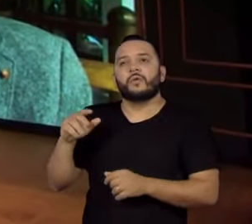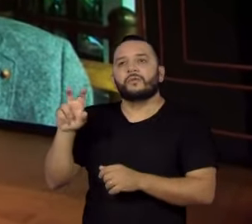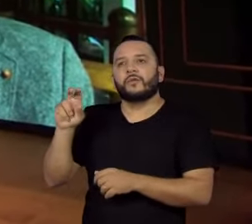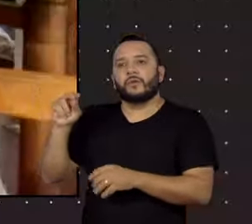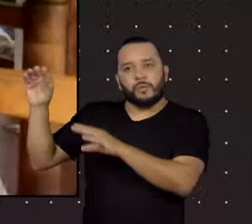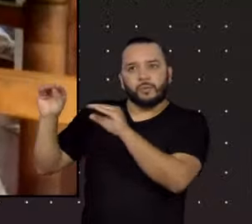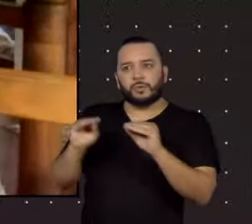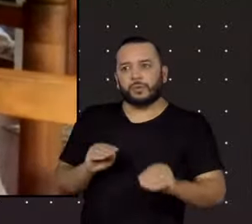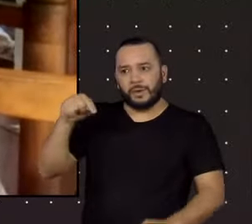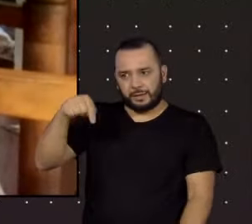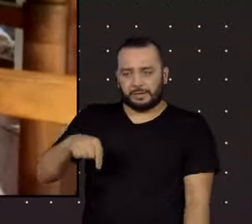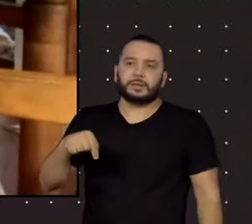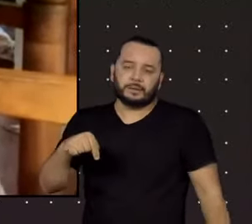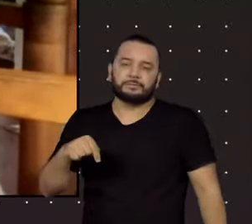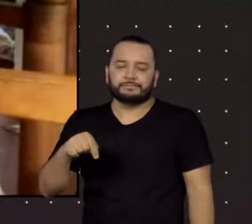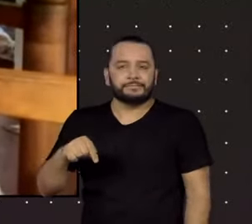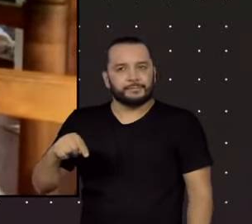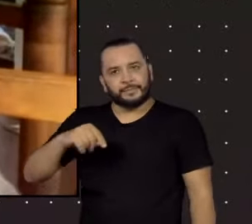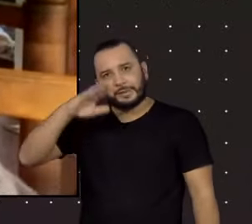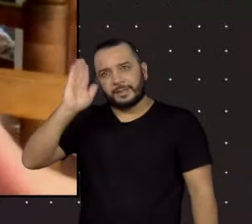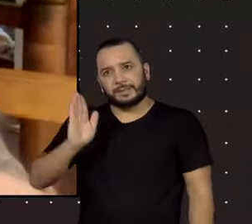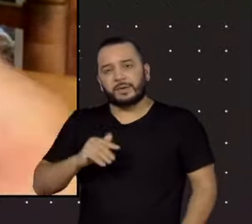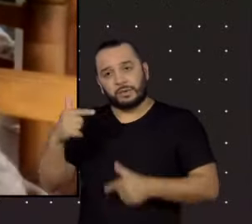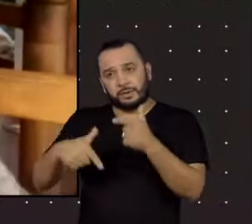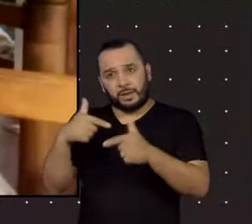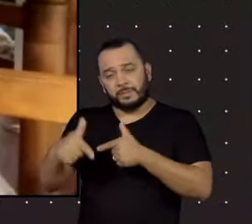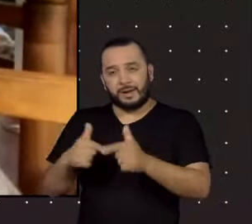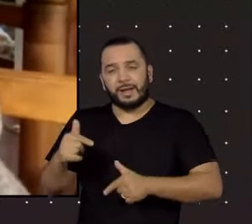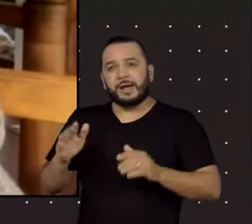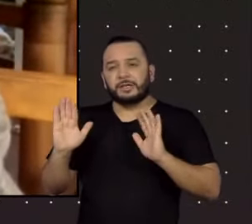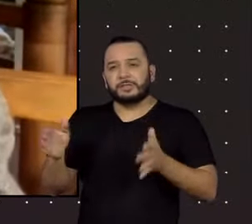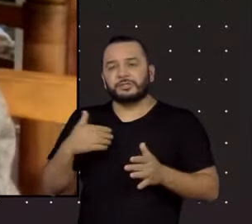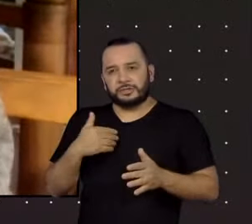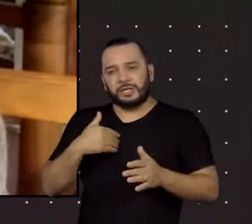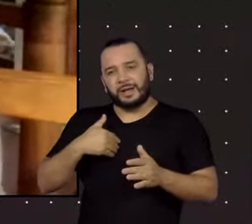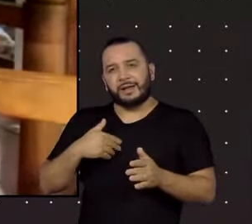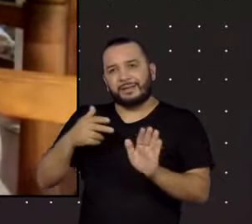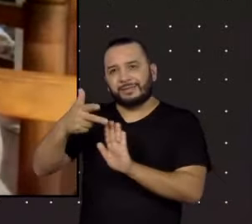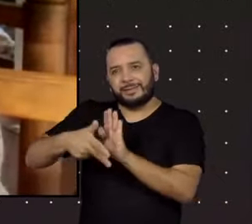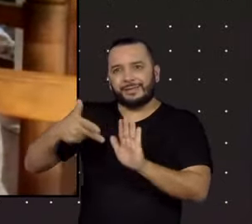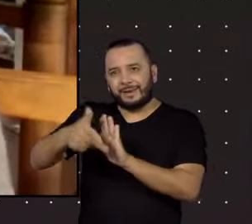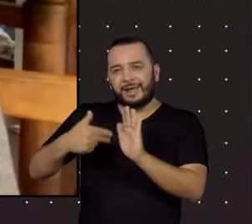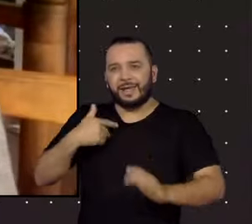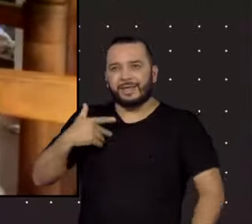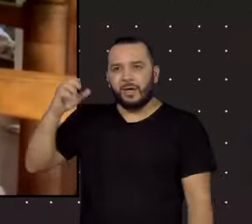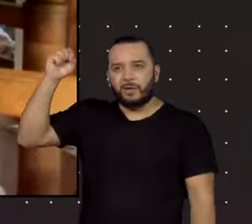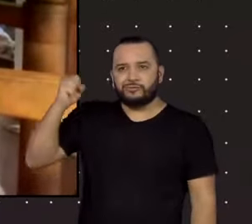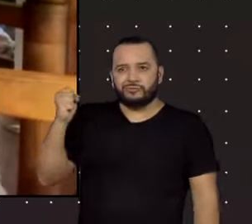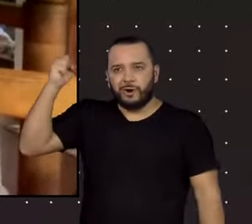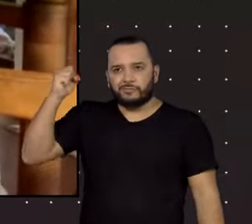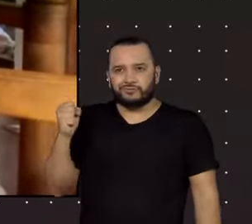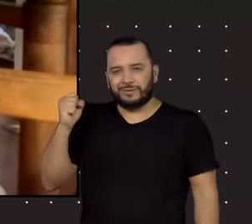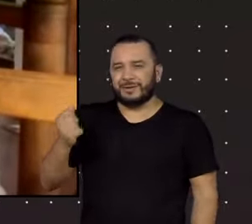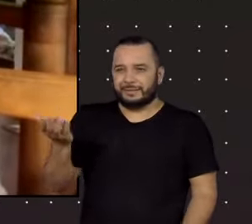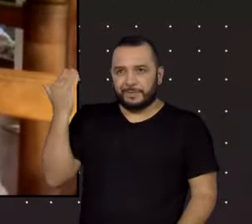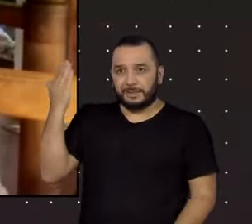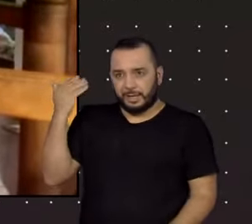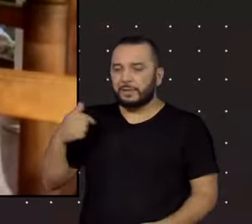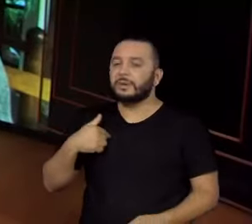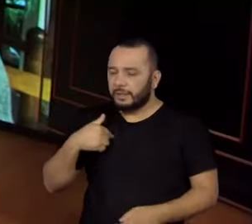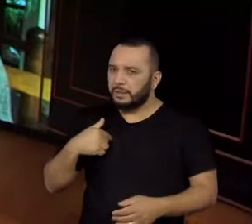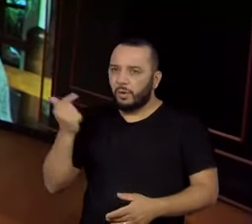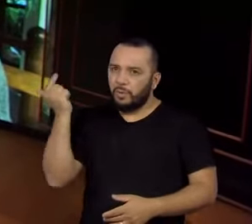ferro e dentro daquelas possibilidades dignas que havia naquele tempo, com pouco dinheiro, ele conseguiu ter 14 filhos